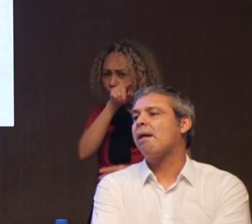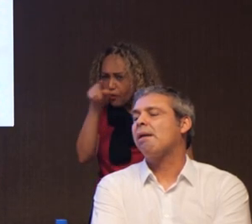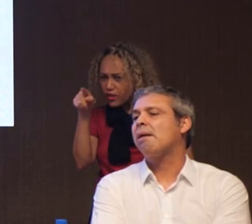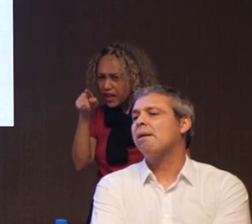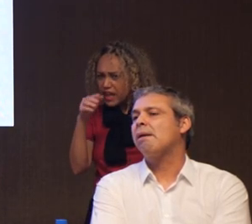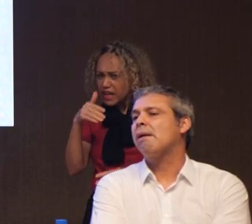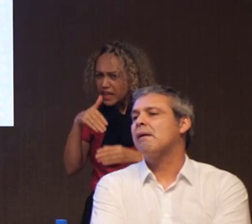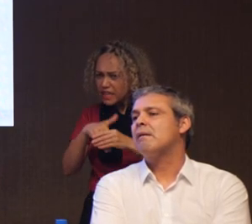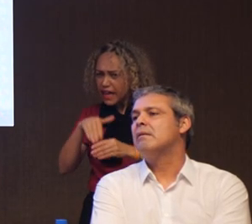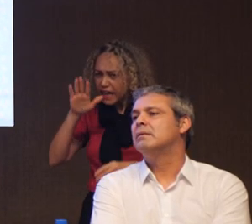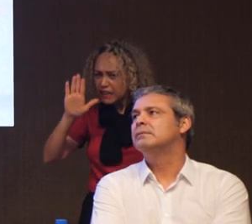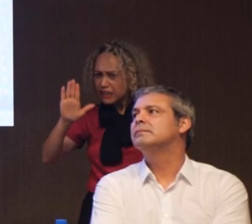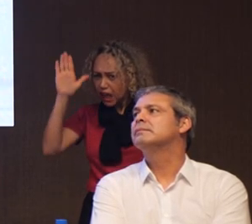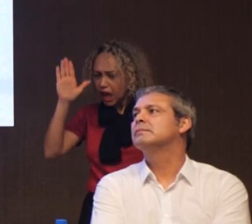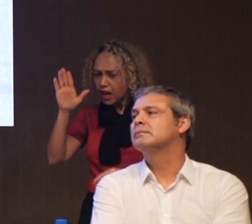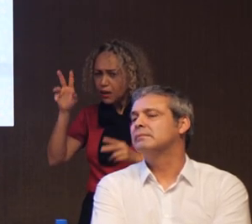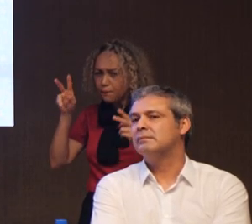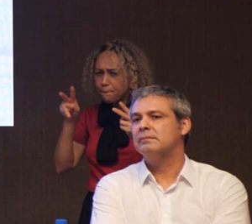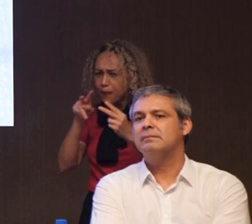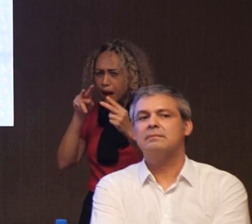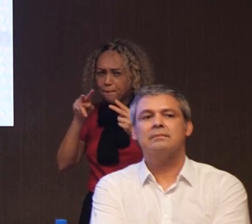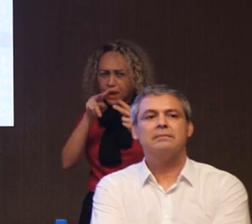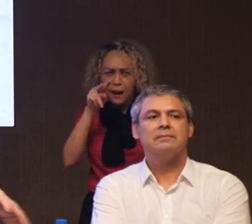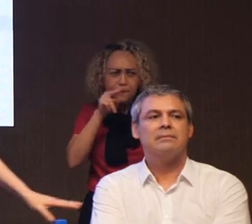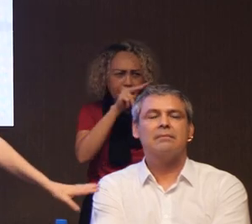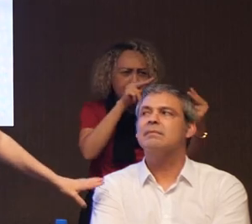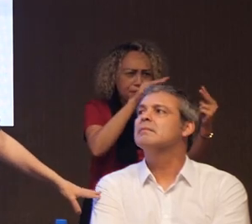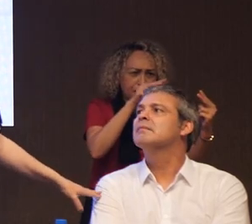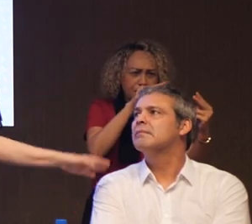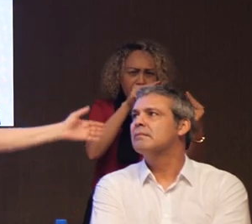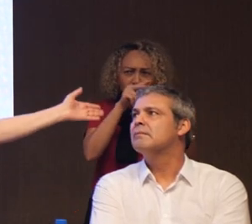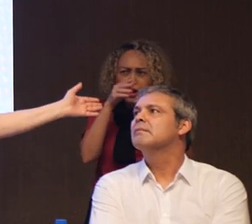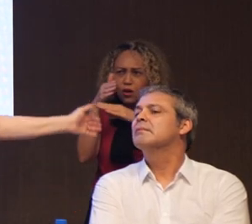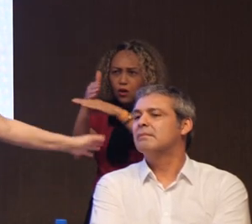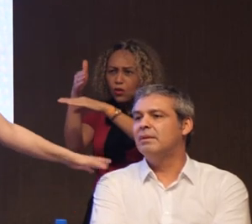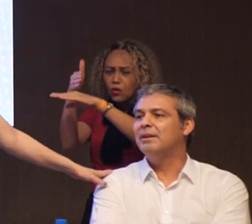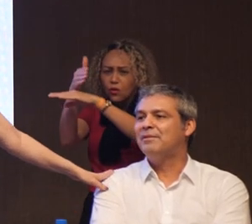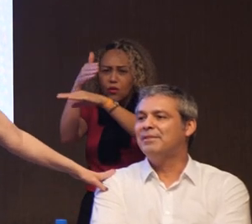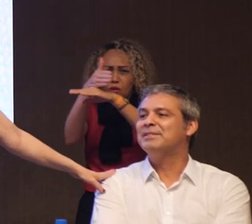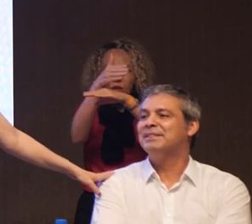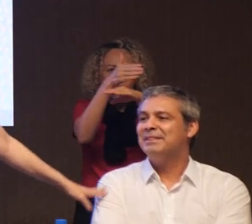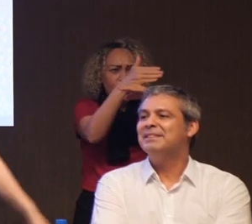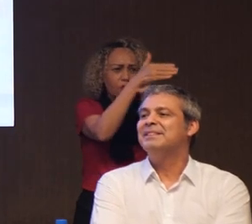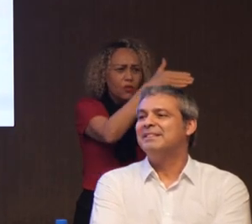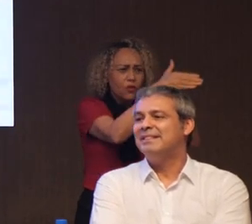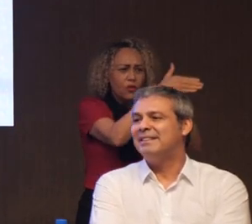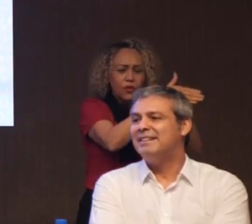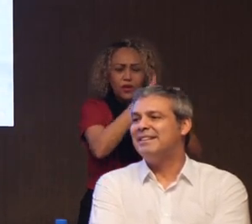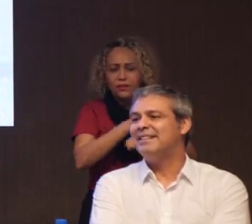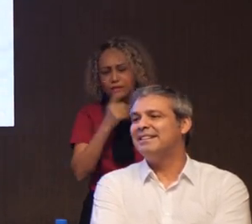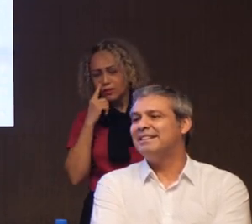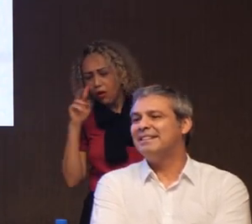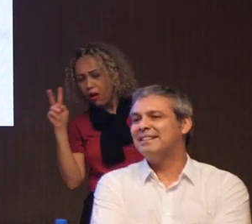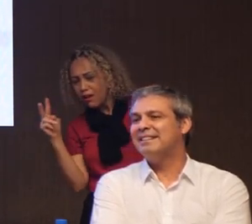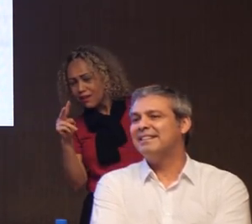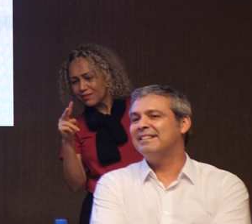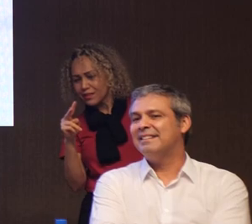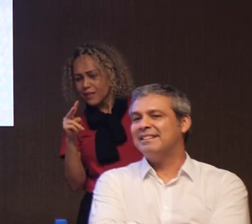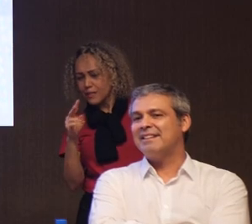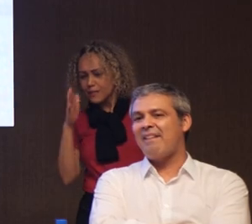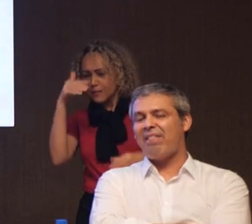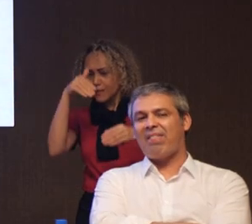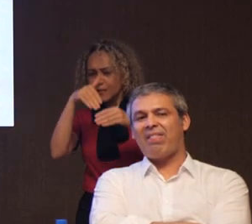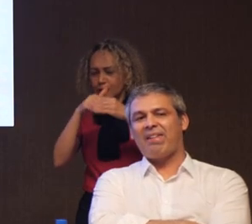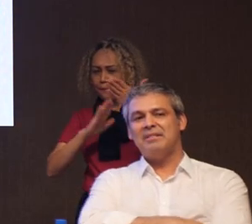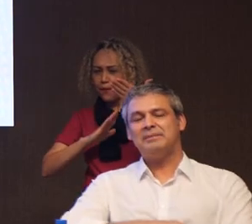pessoa que for possível. Frequentar todos os lugares públicos. Estou olhando aqui para o rosto do Lindbergh, que se elegeu prefeito e sempre muito bem.